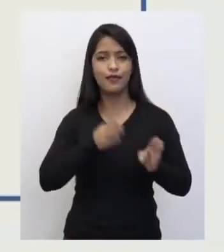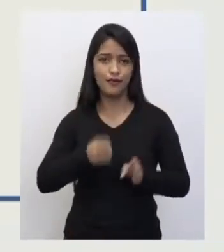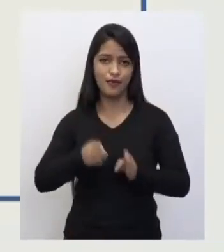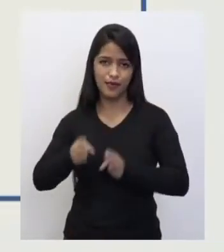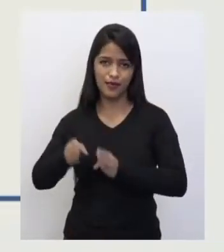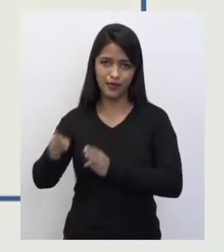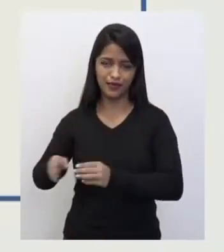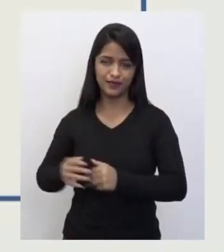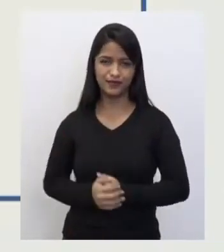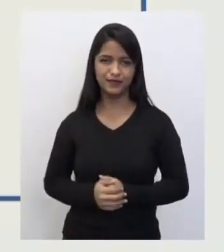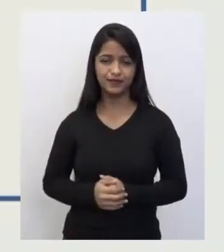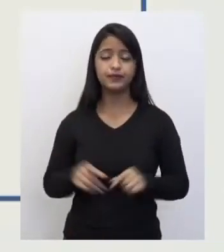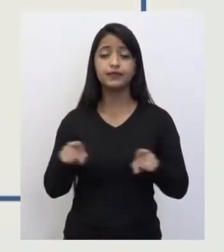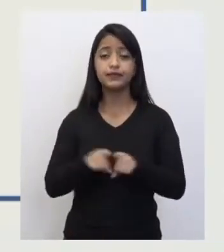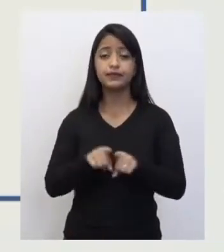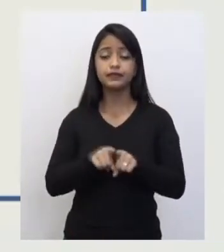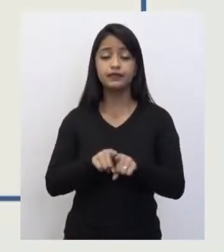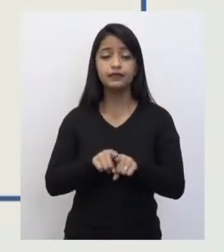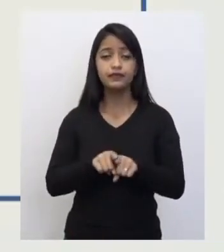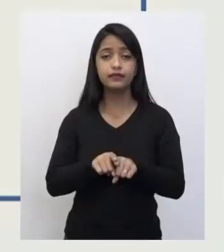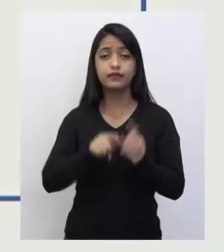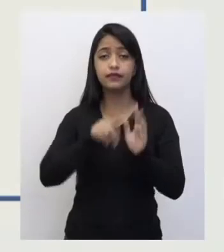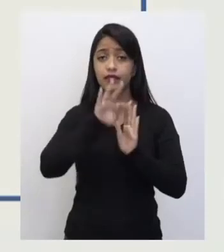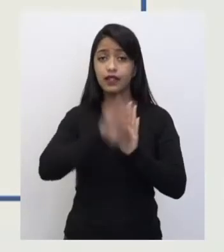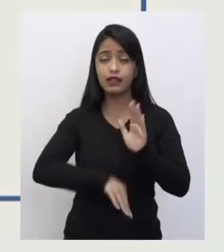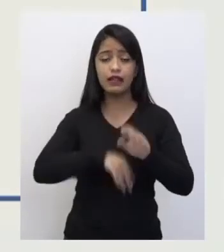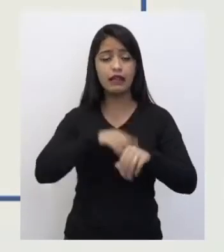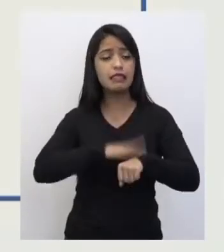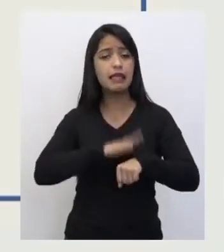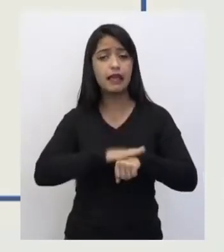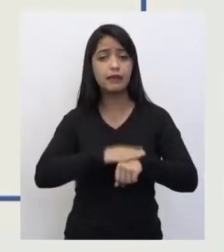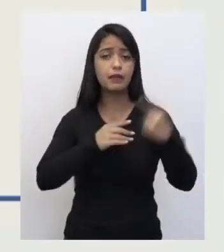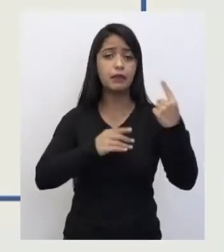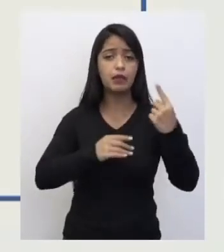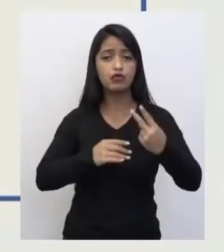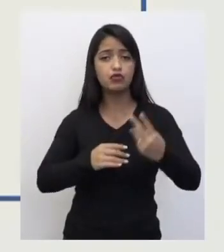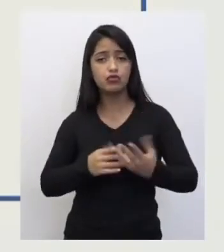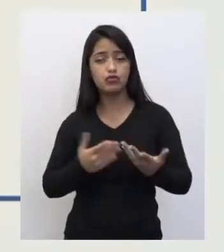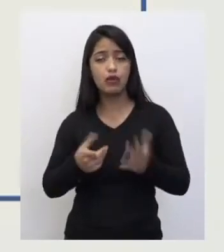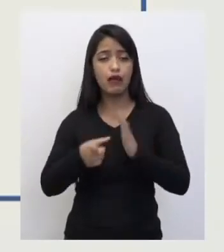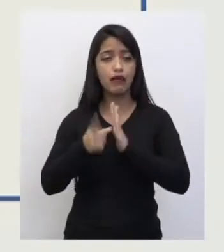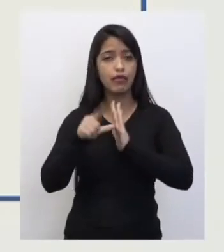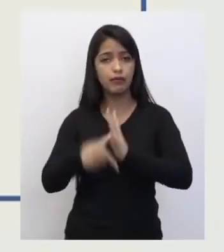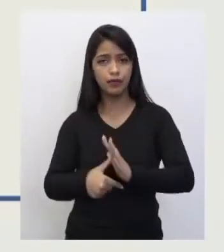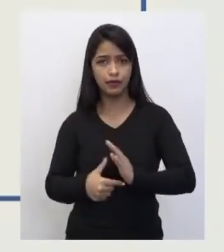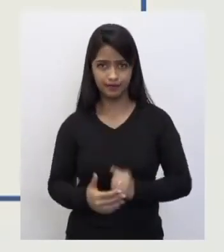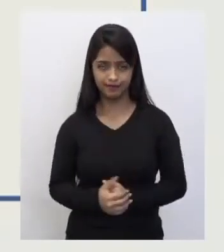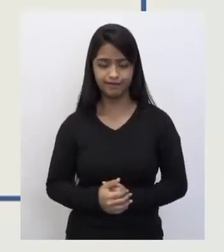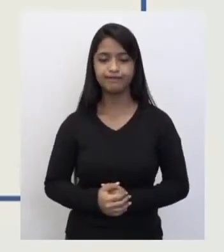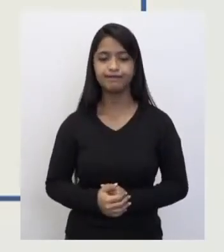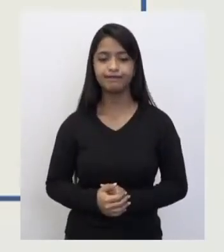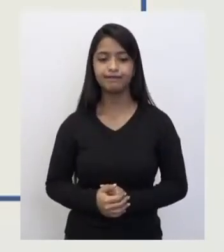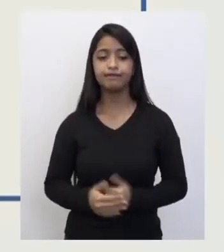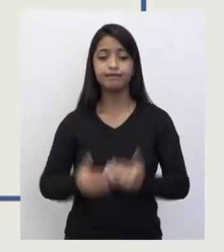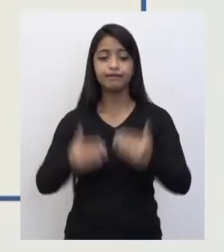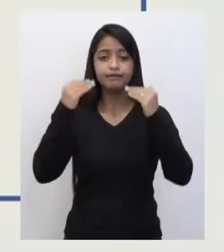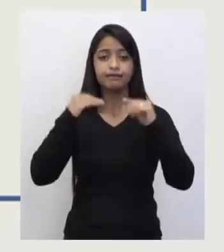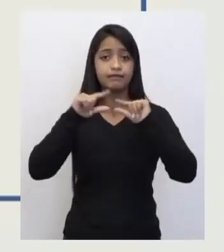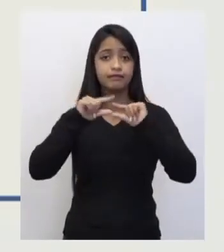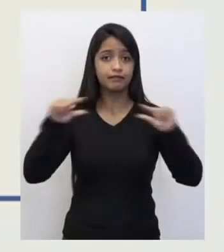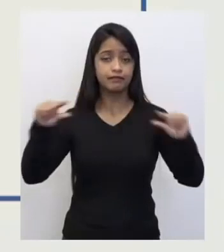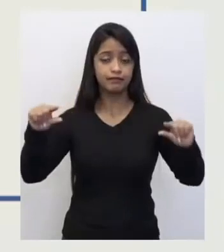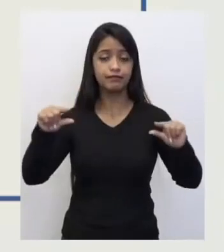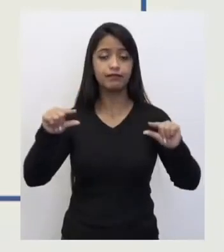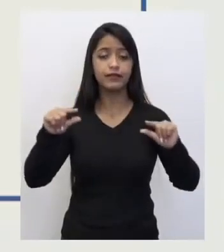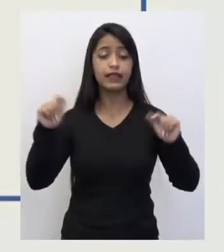esse situar em relação ao tempo, tá? No nosso texto. E daí nós podemos usar os marcadores também